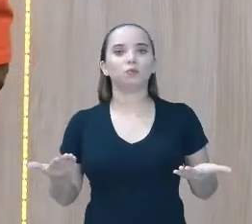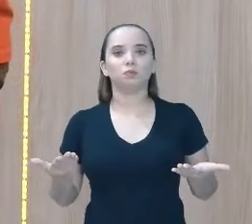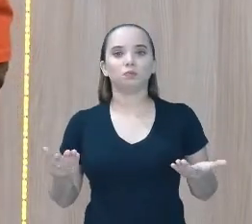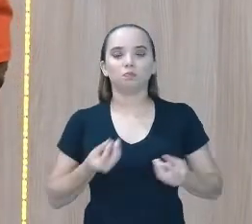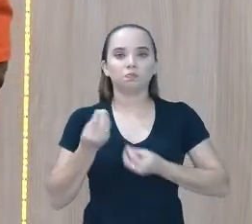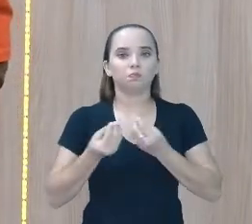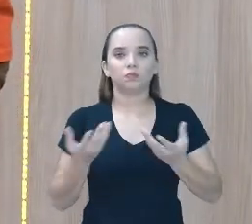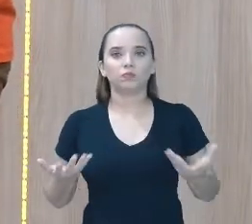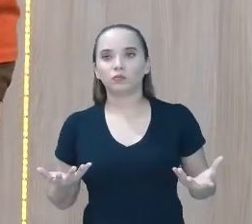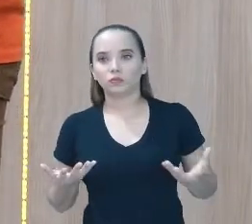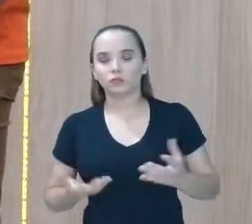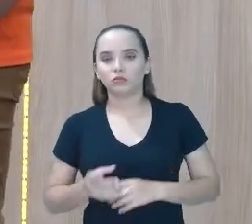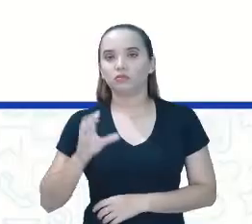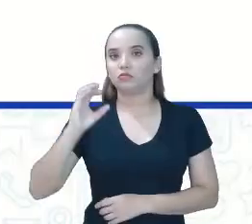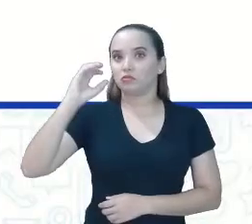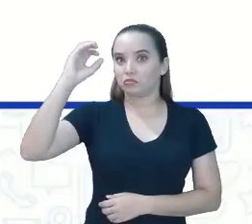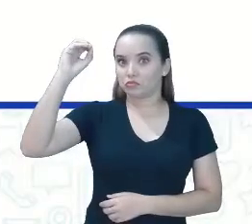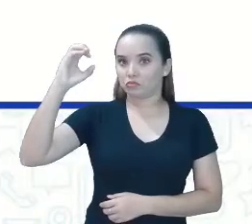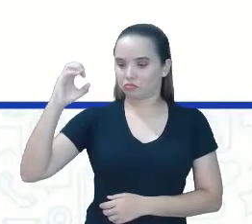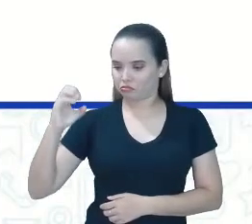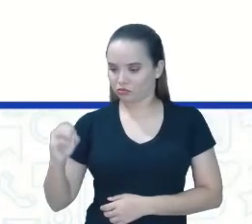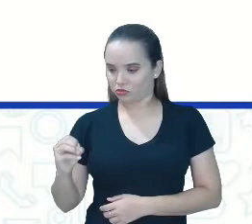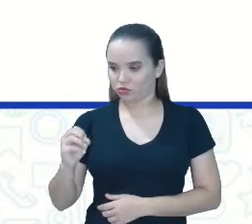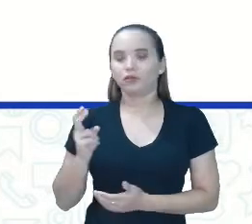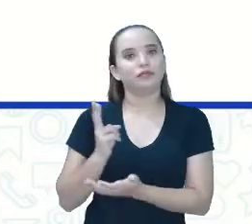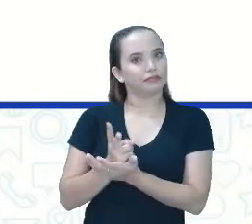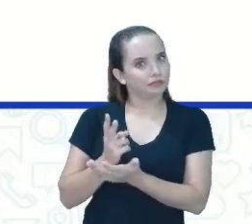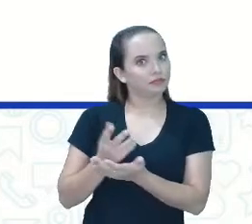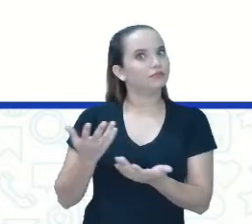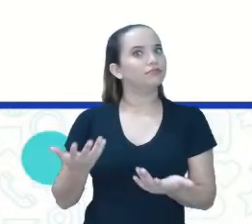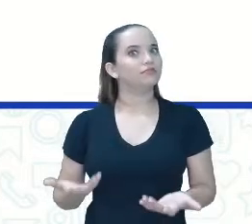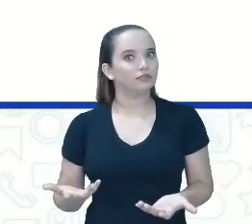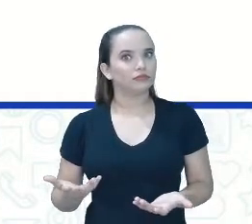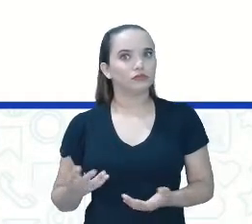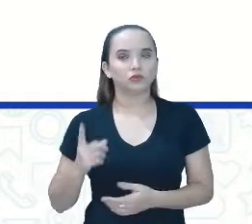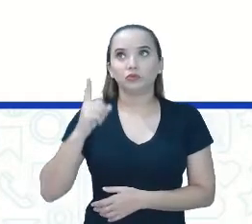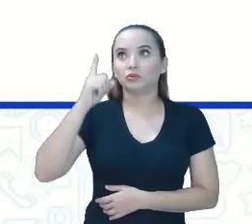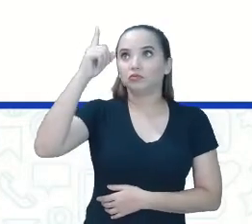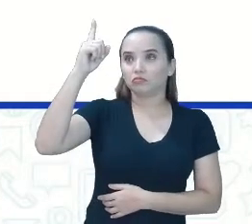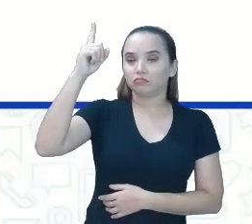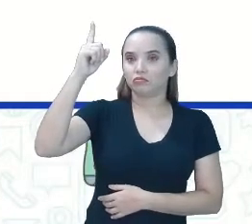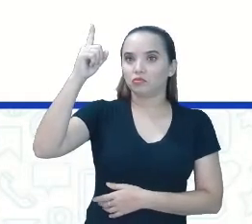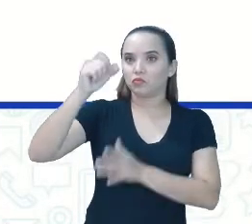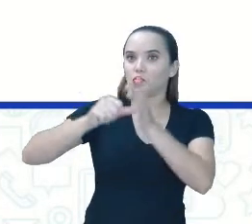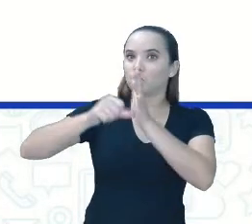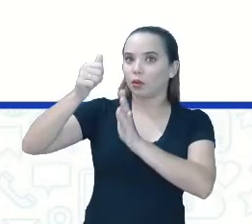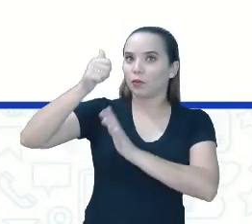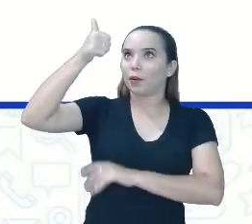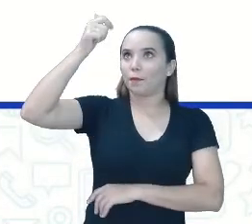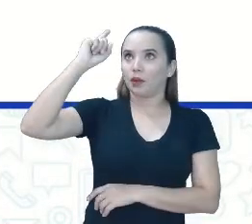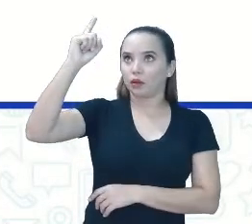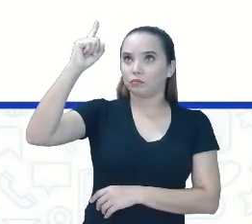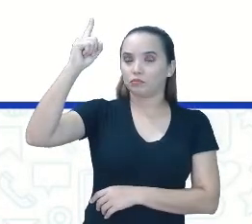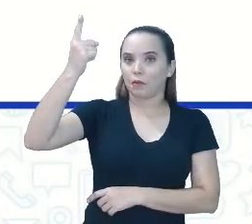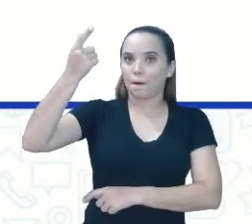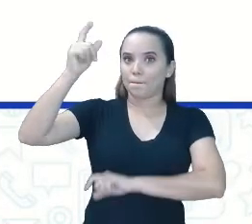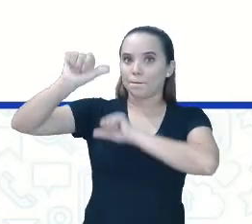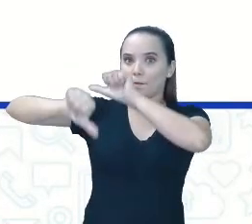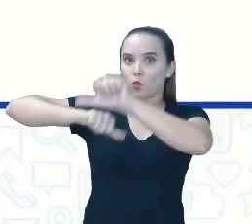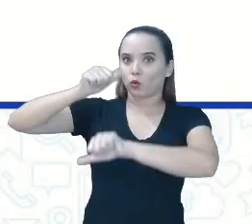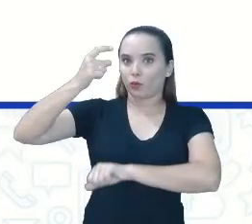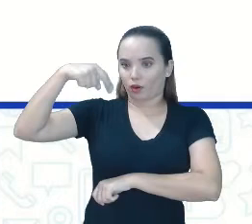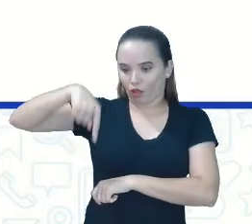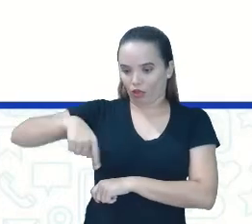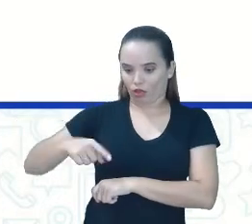Então, o 0 continuou sendo o 0, certo? O 1 na primeira linha se transformou